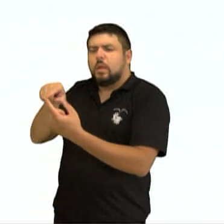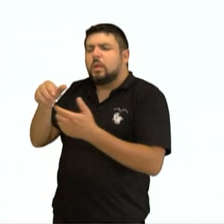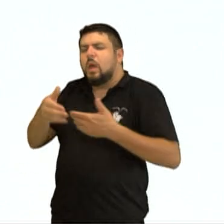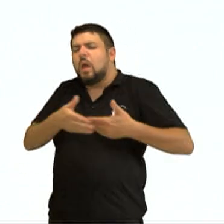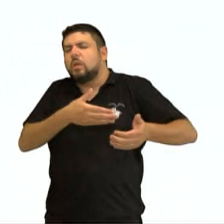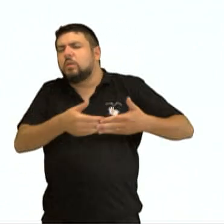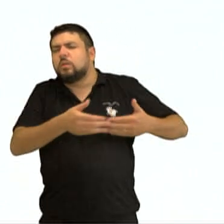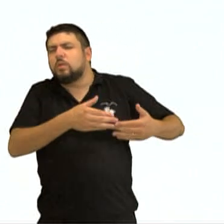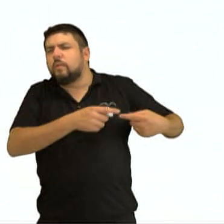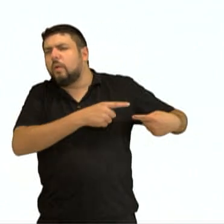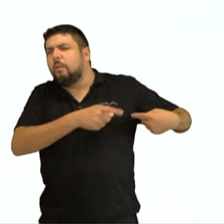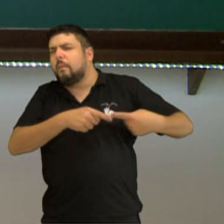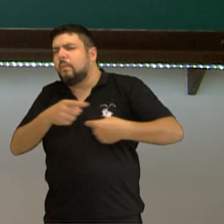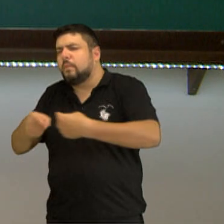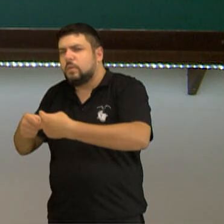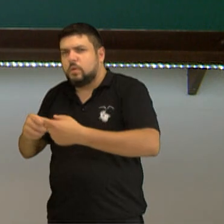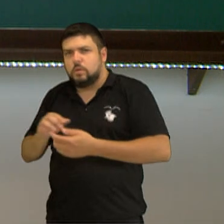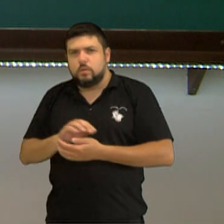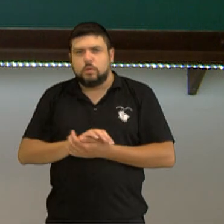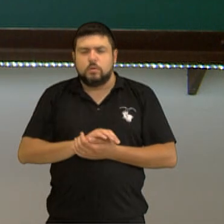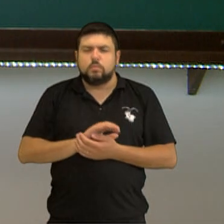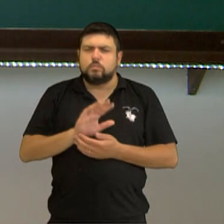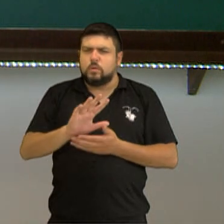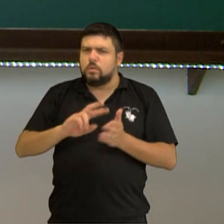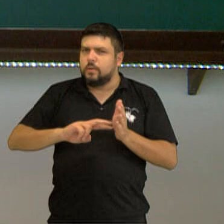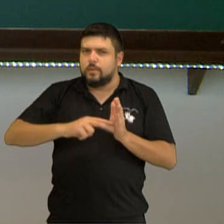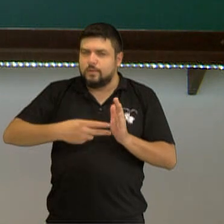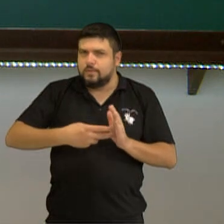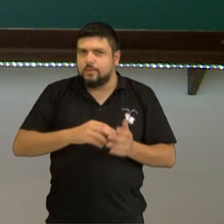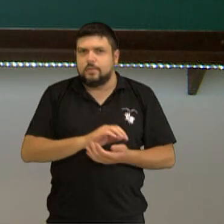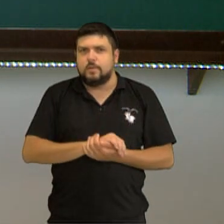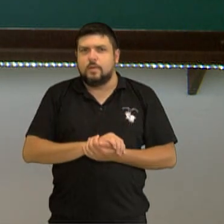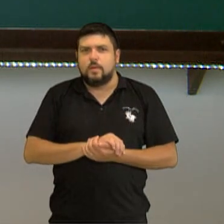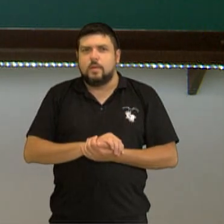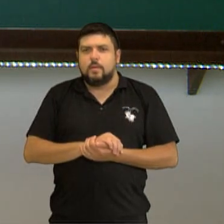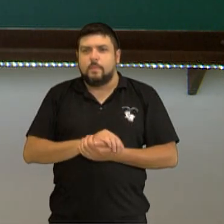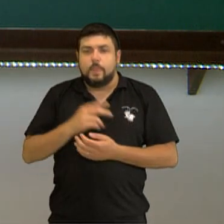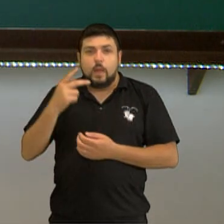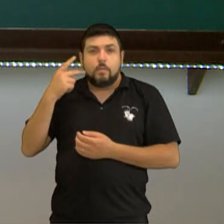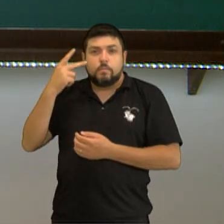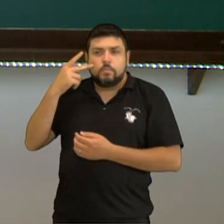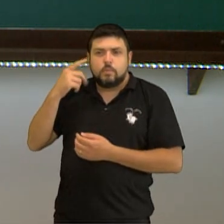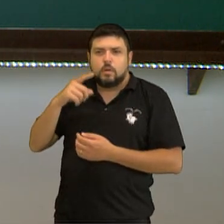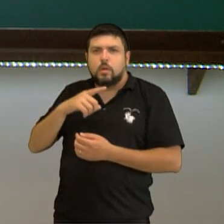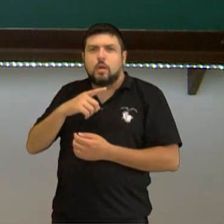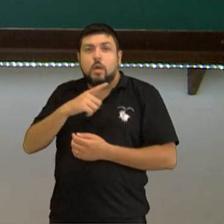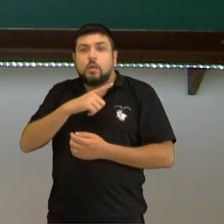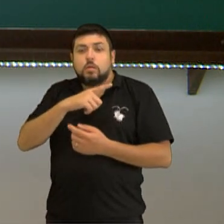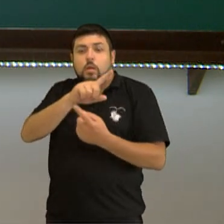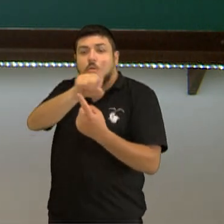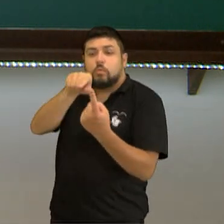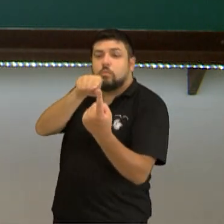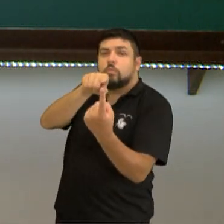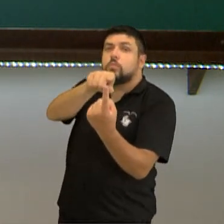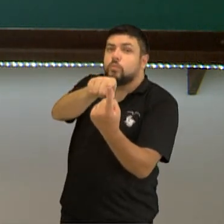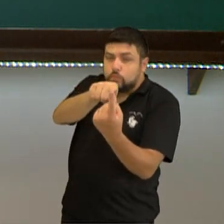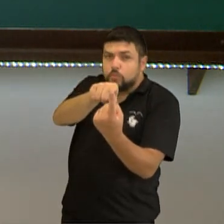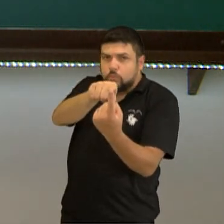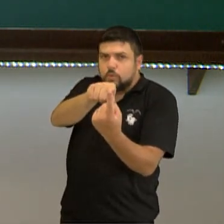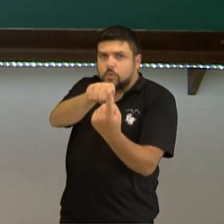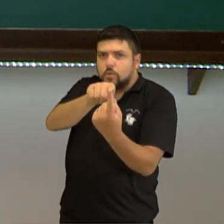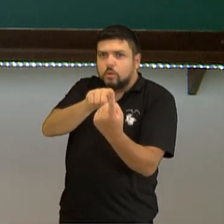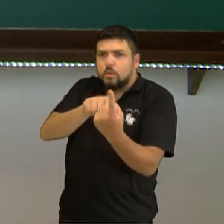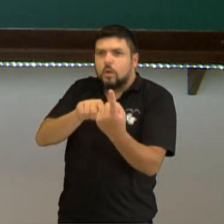da política, muitas vezes, para você ter um fim que está previsto para aquele príncipe, para aquele